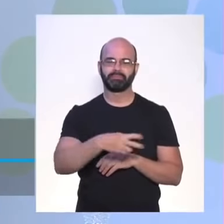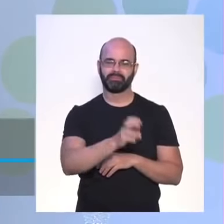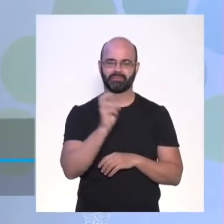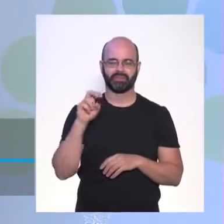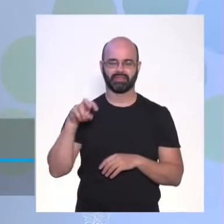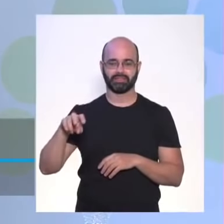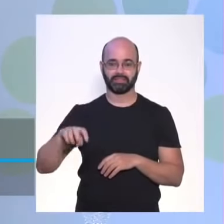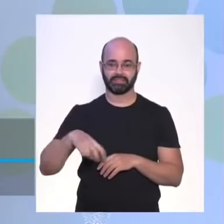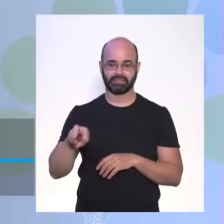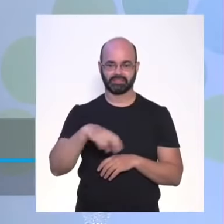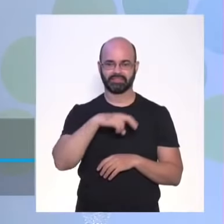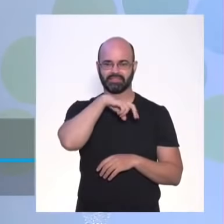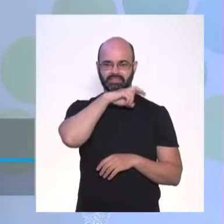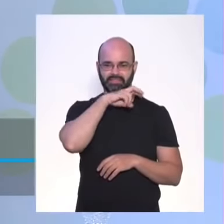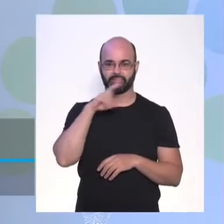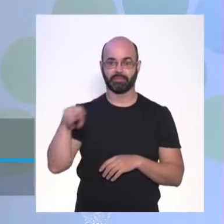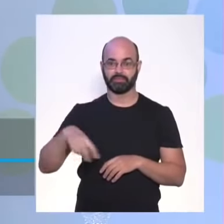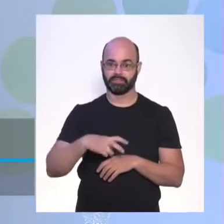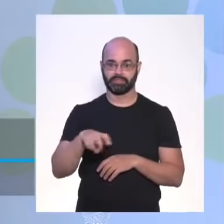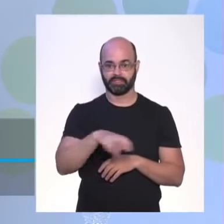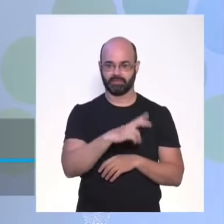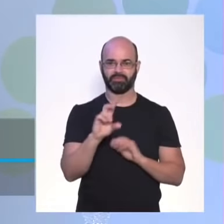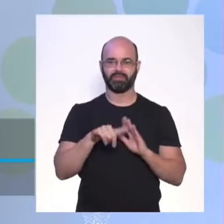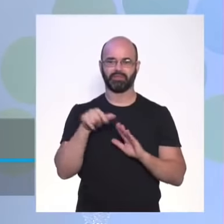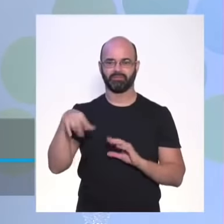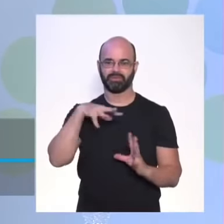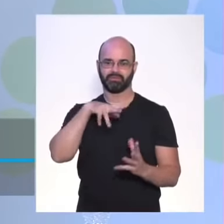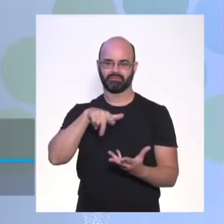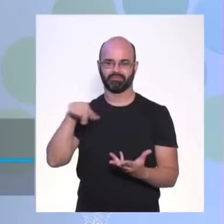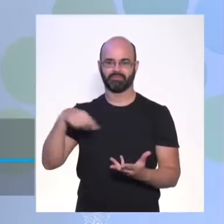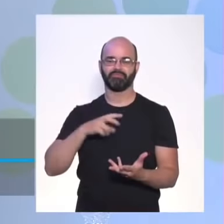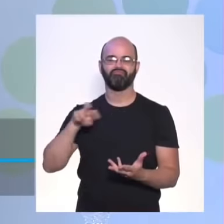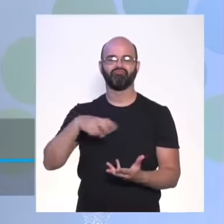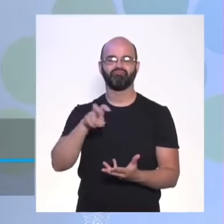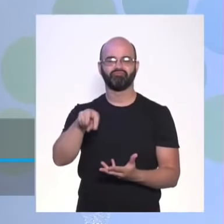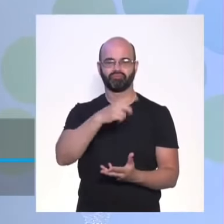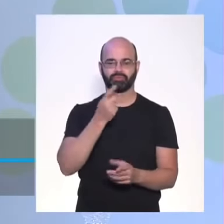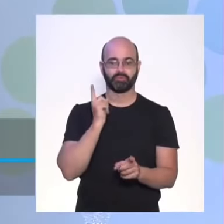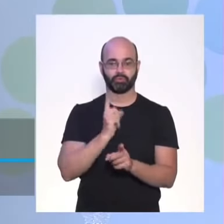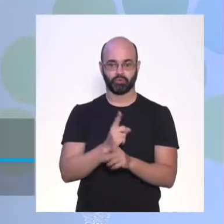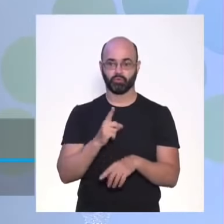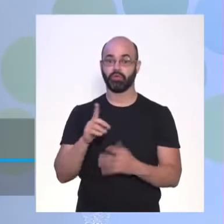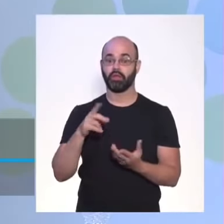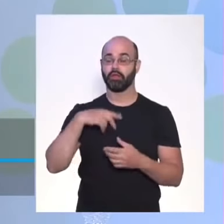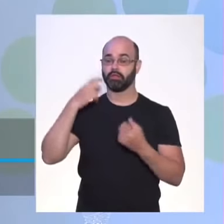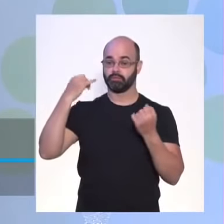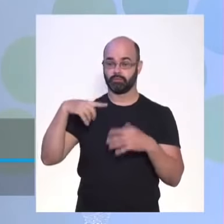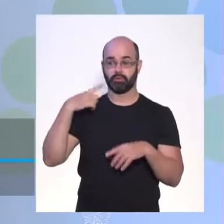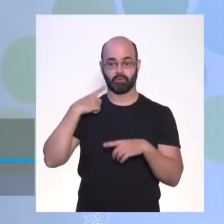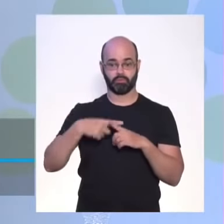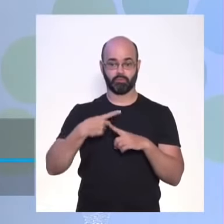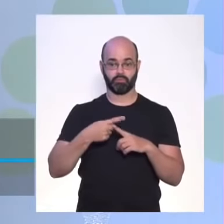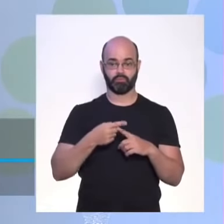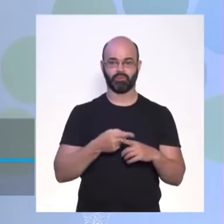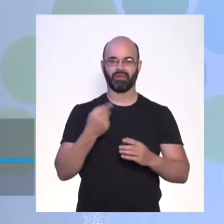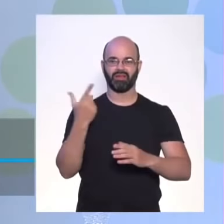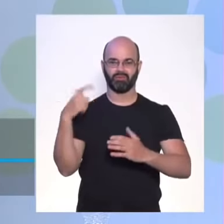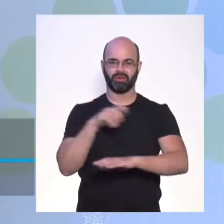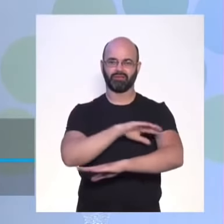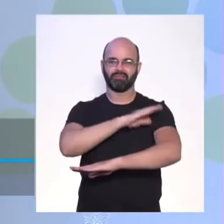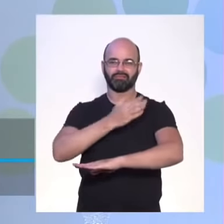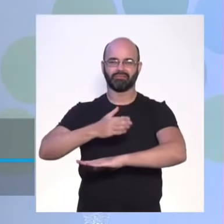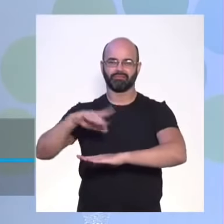personagem que o Pequeno Príncipe encontra na terra a serpente que informa que o informa que no deserto não há pessoas